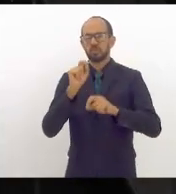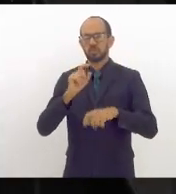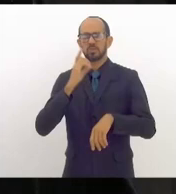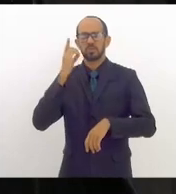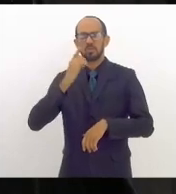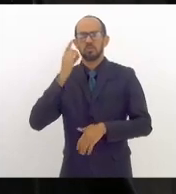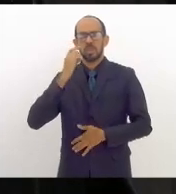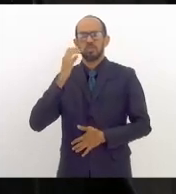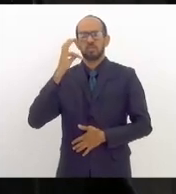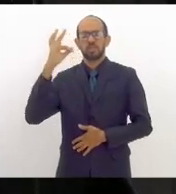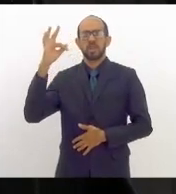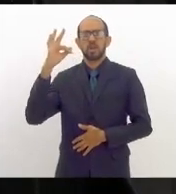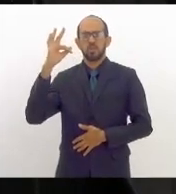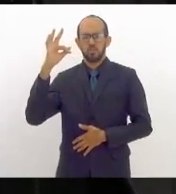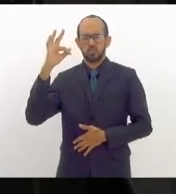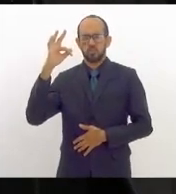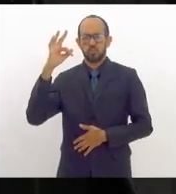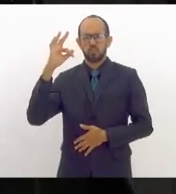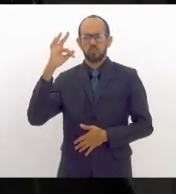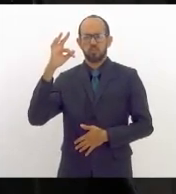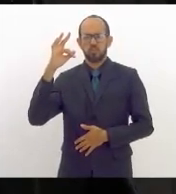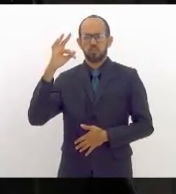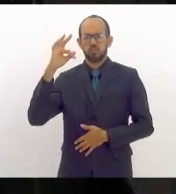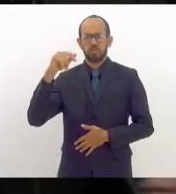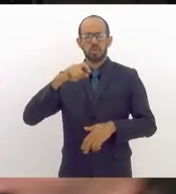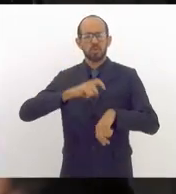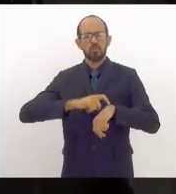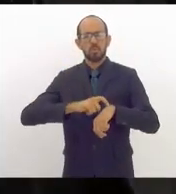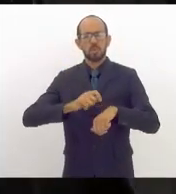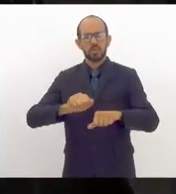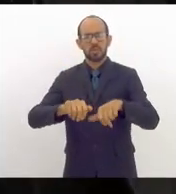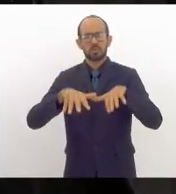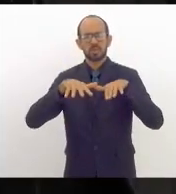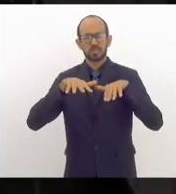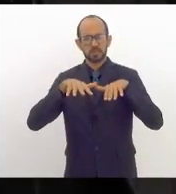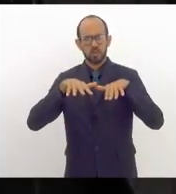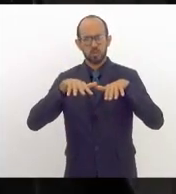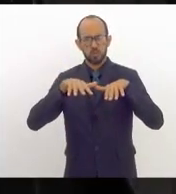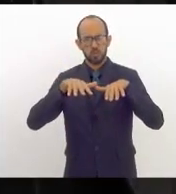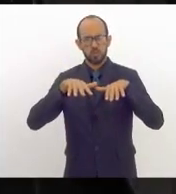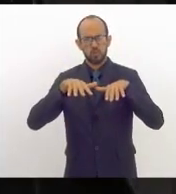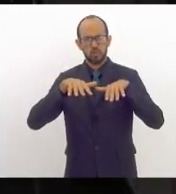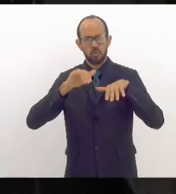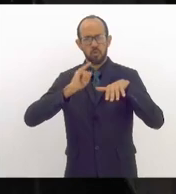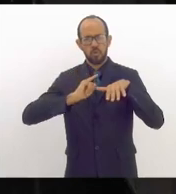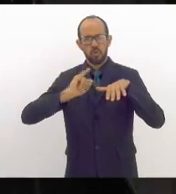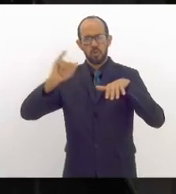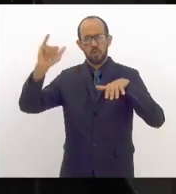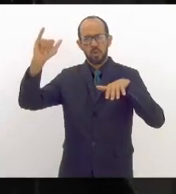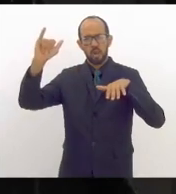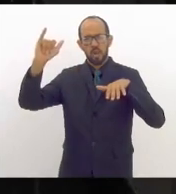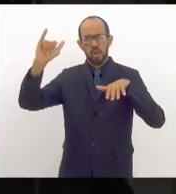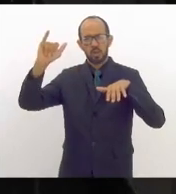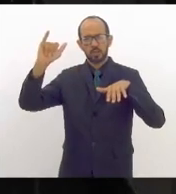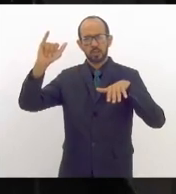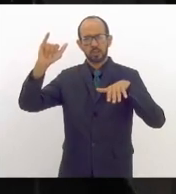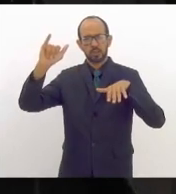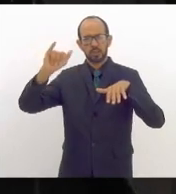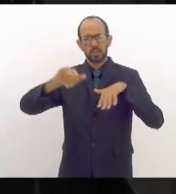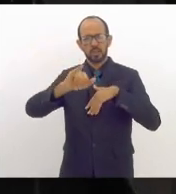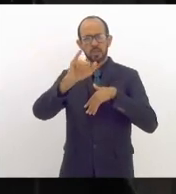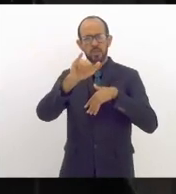federal inserção da câmara federal declare e idolatria